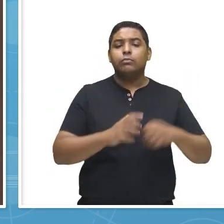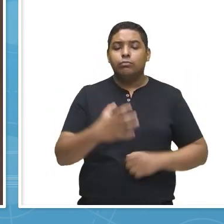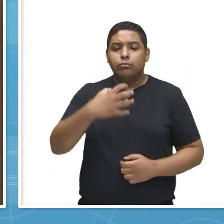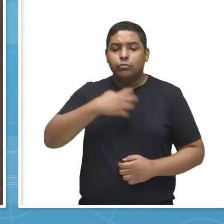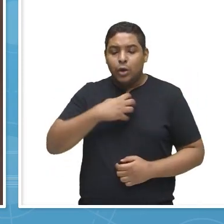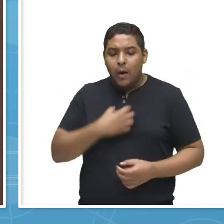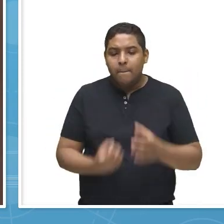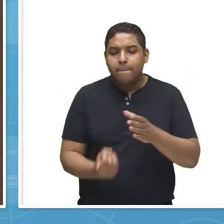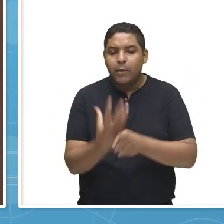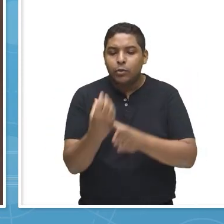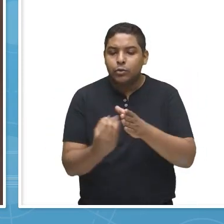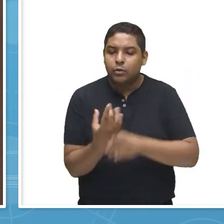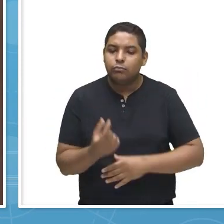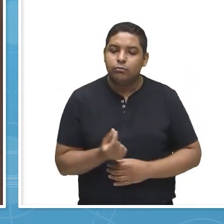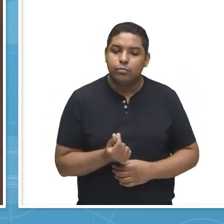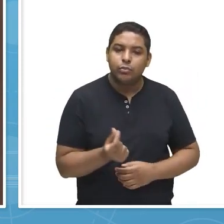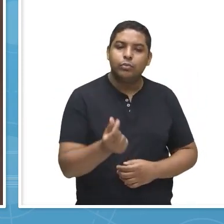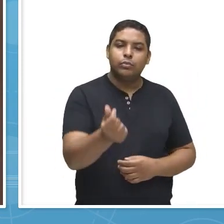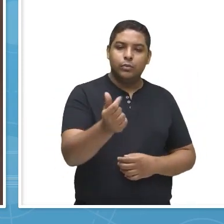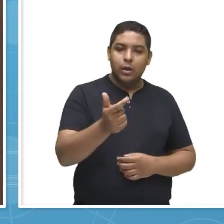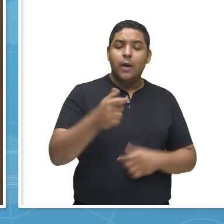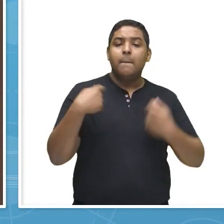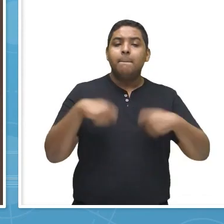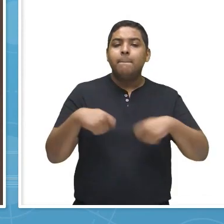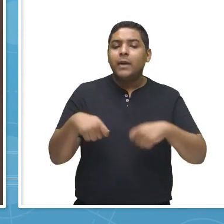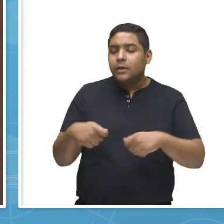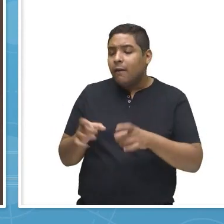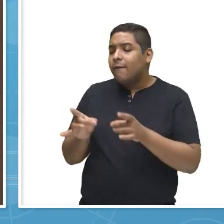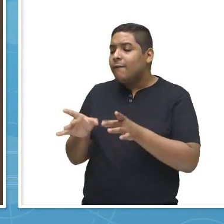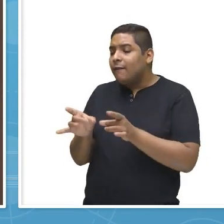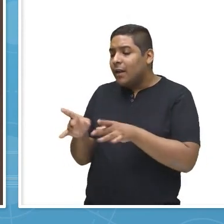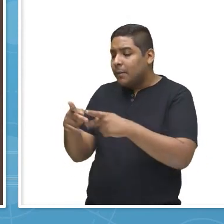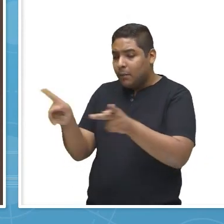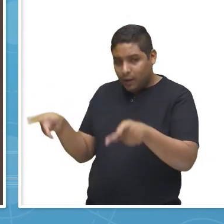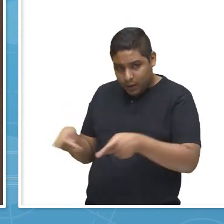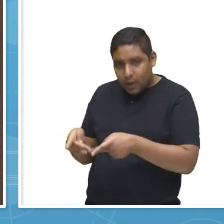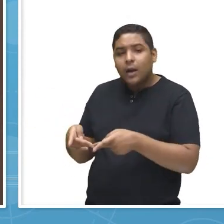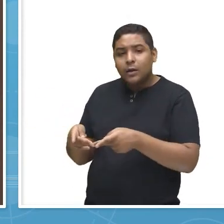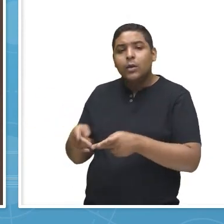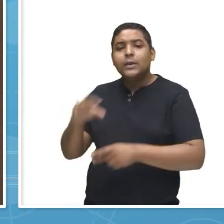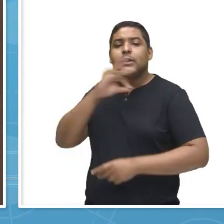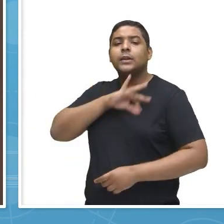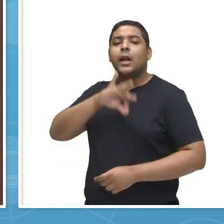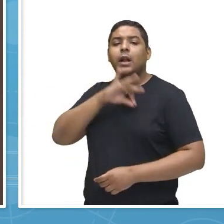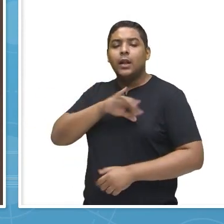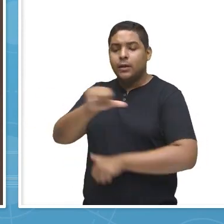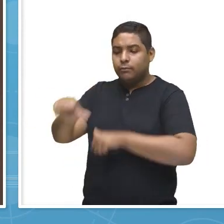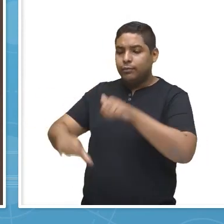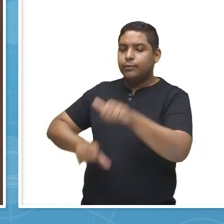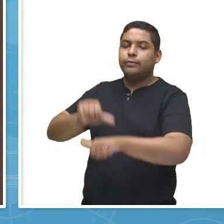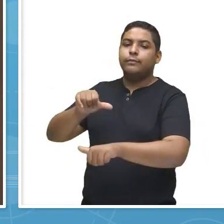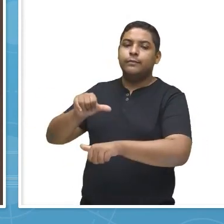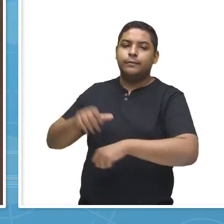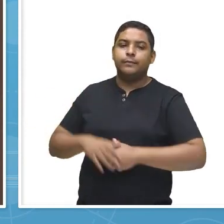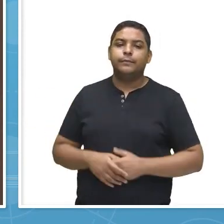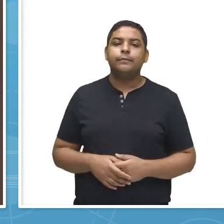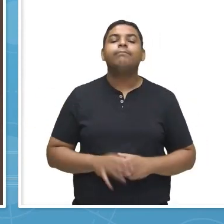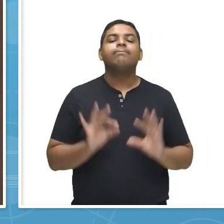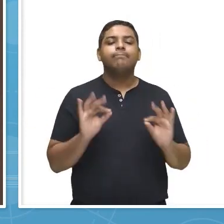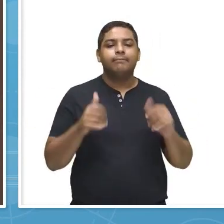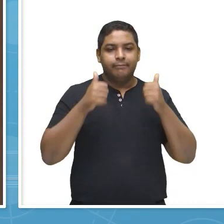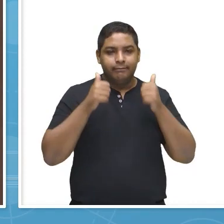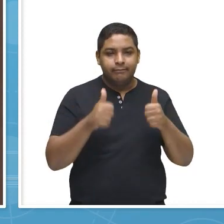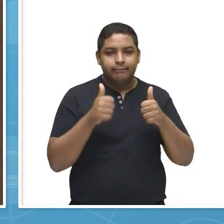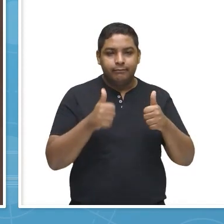que precisavam vender a sua força de trabalho para ganhar um salário em troca disso. Certo até aí? Gente,